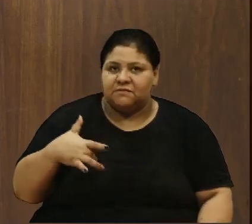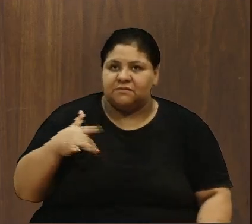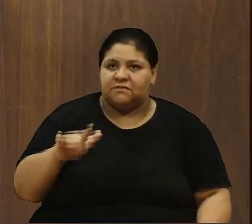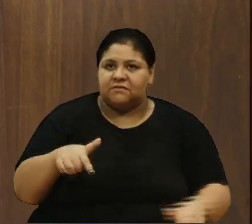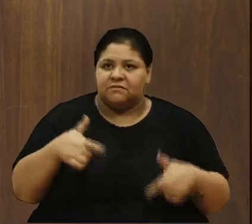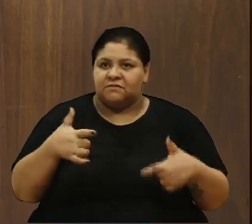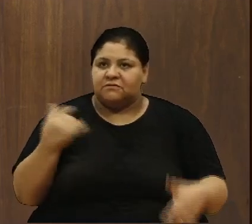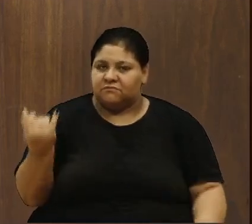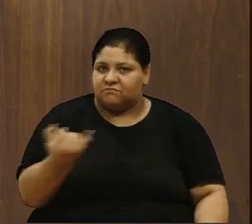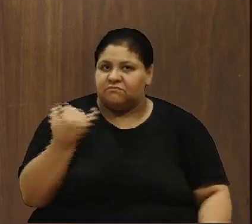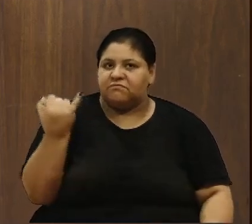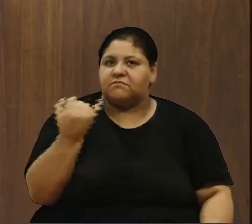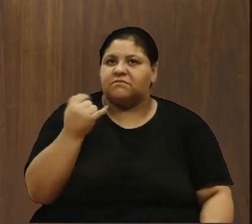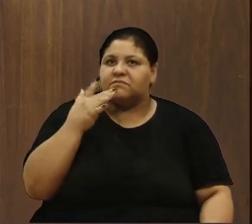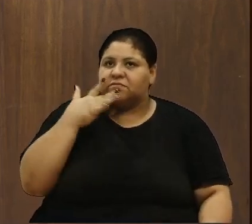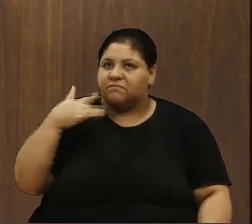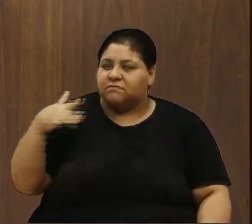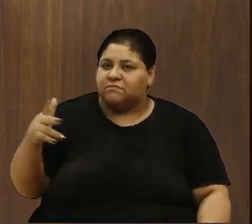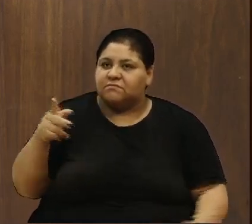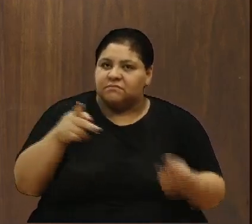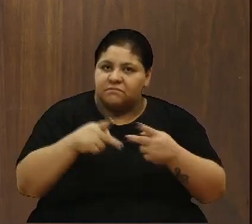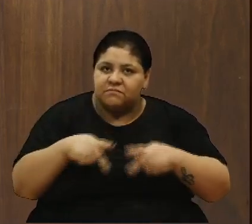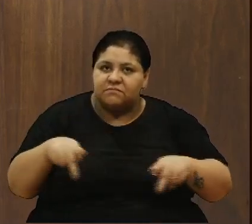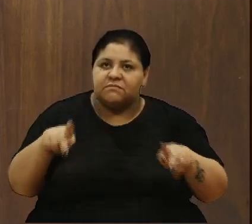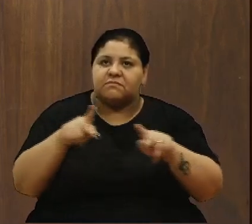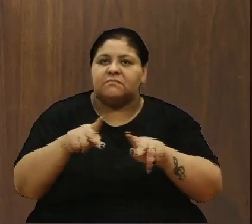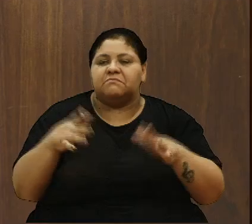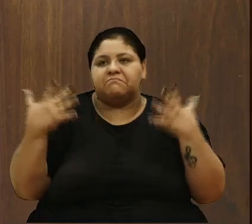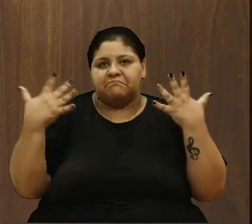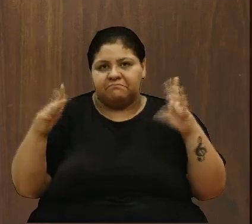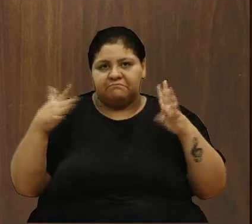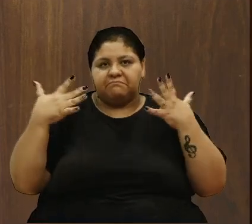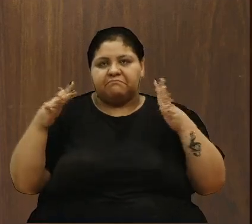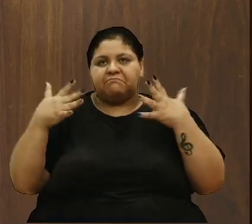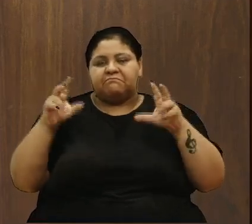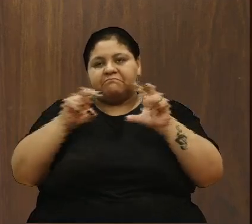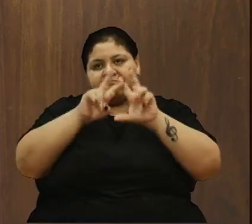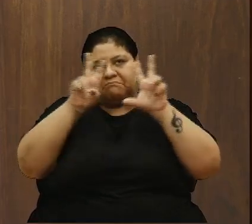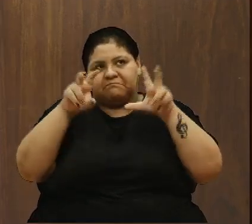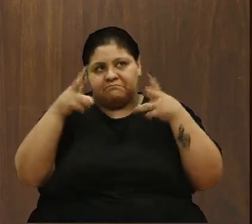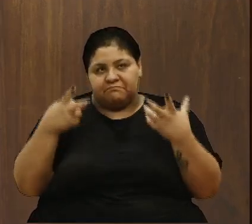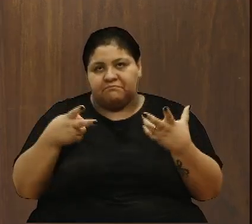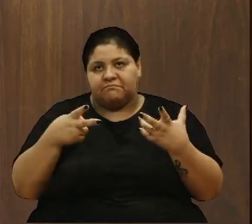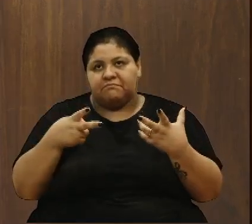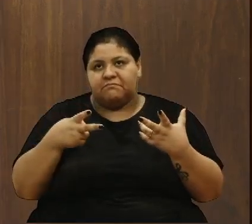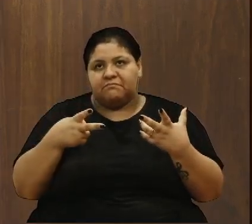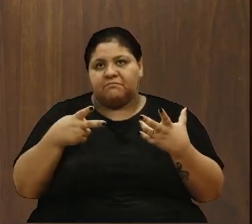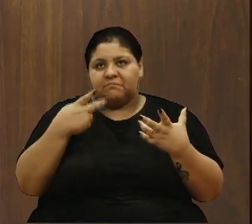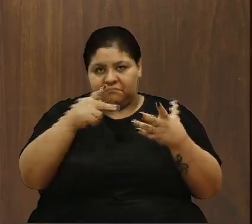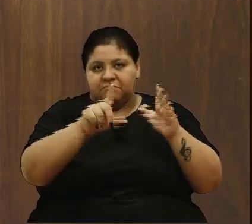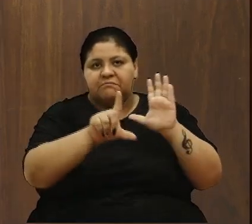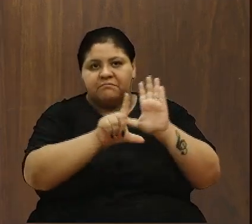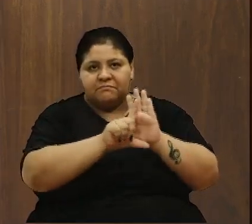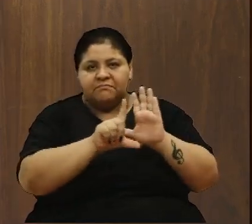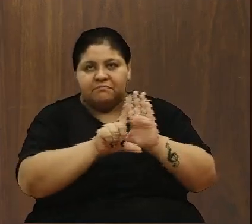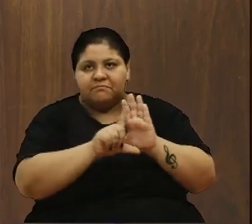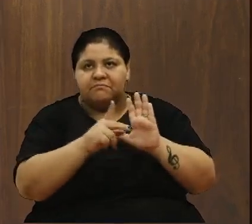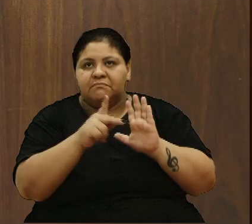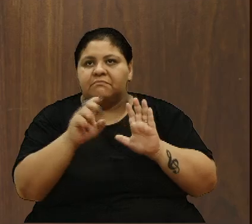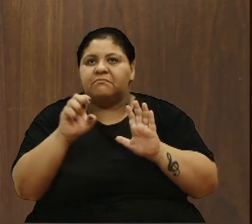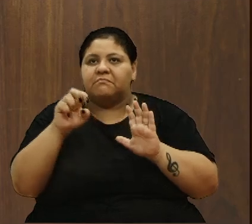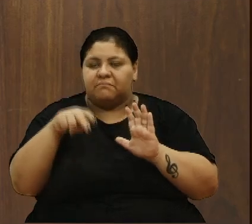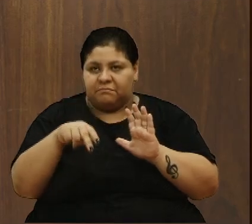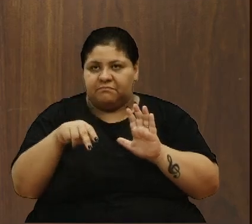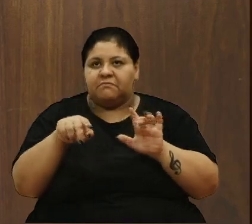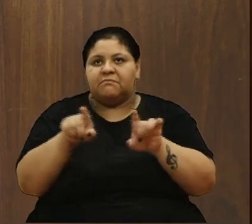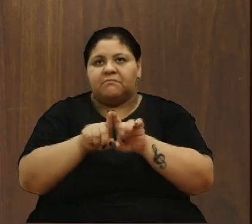ato importante para a criança, para a população. Então, parabéns por esse tema, por sua lei, que certamente na PEN também